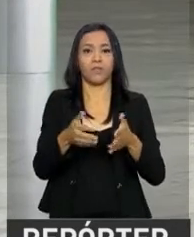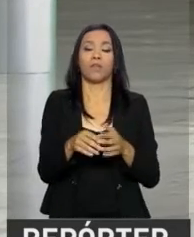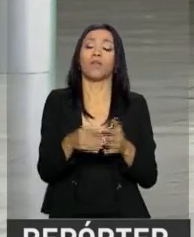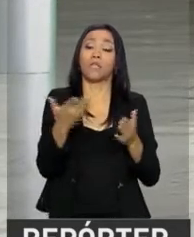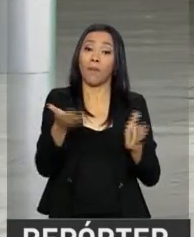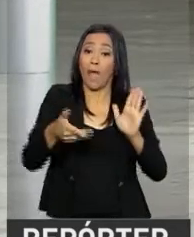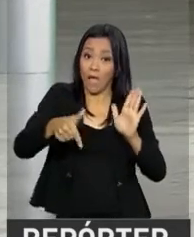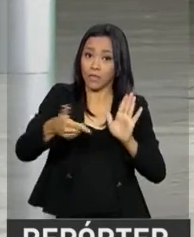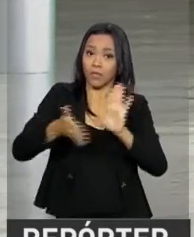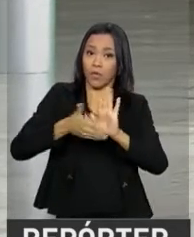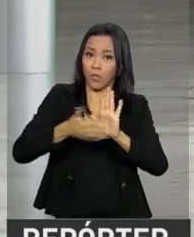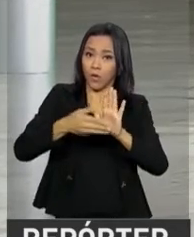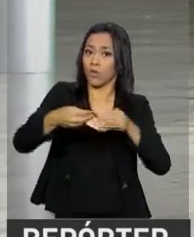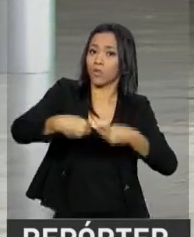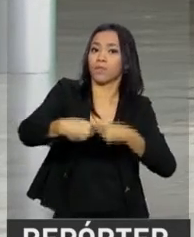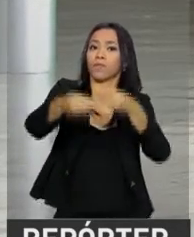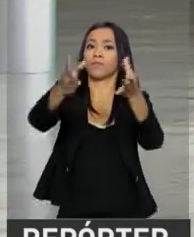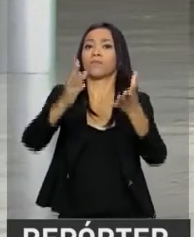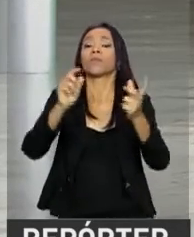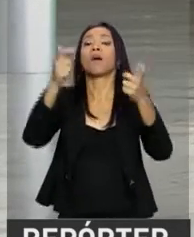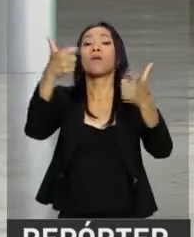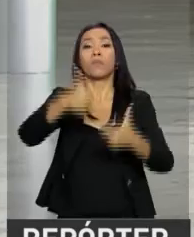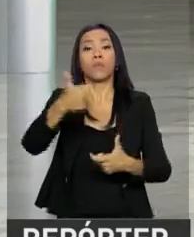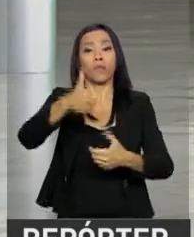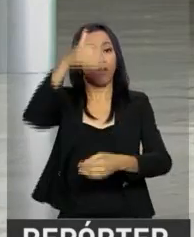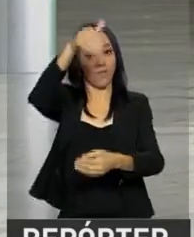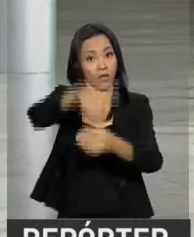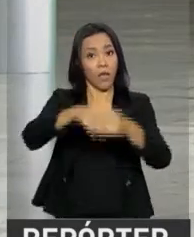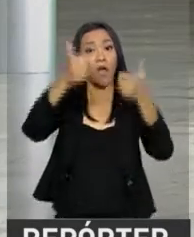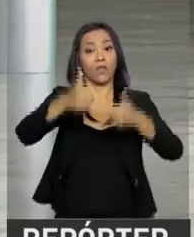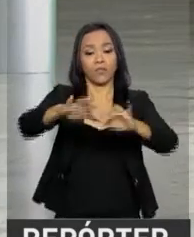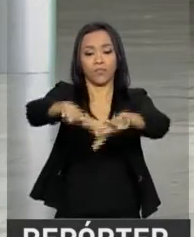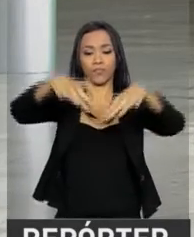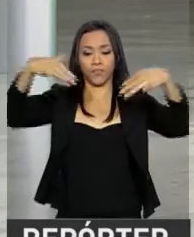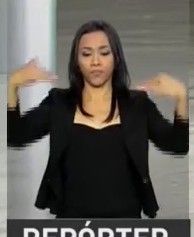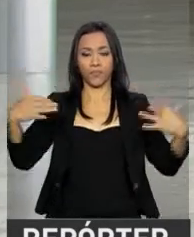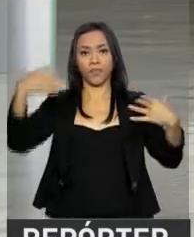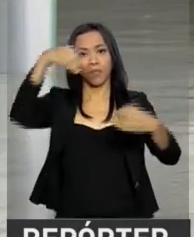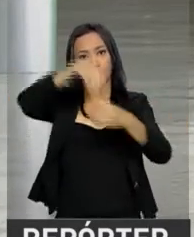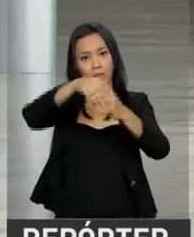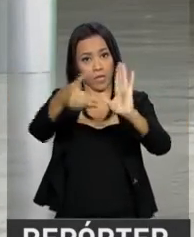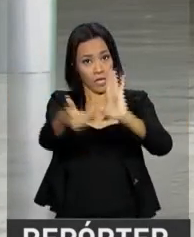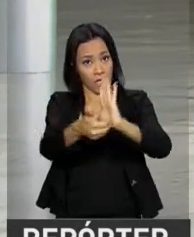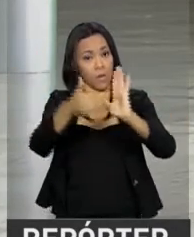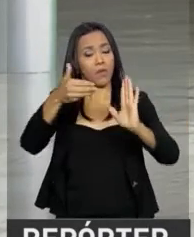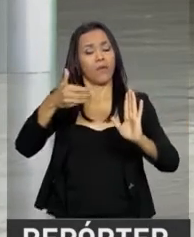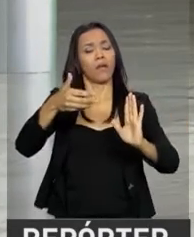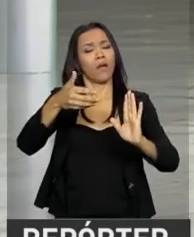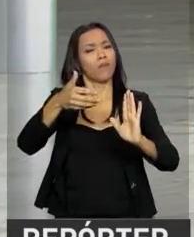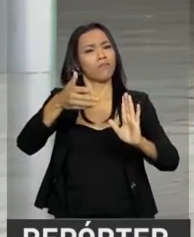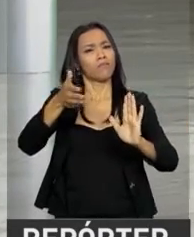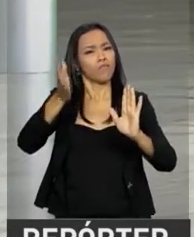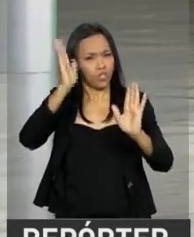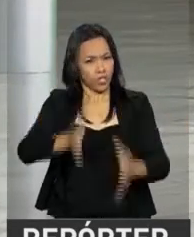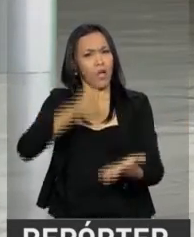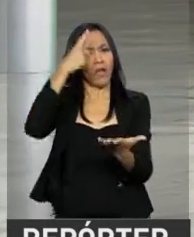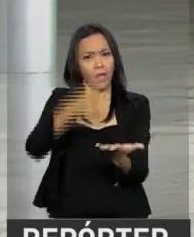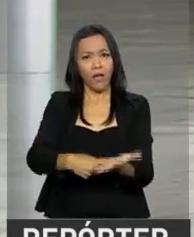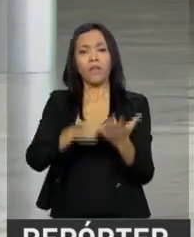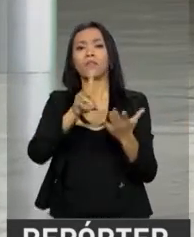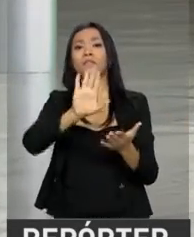segue agora, então, para a votação em primeiro turno no plenário da Câmara dos Deputados, o que está marcado para acontecer já na